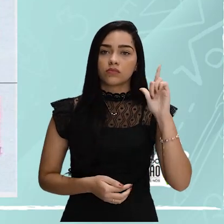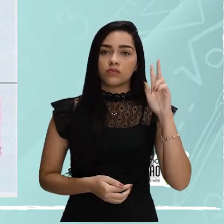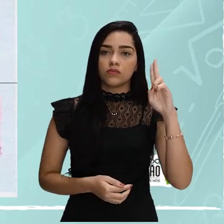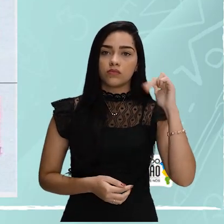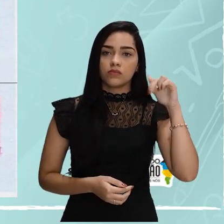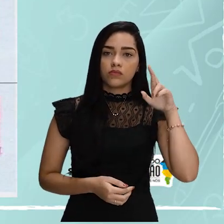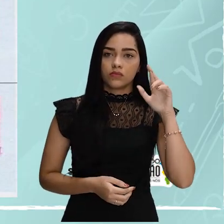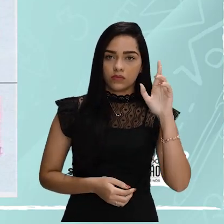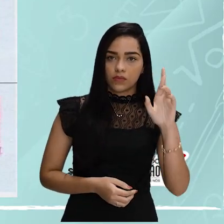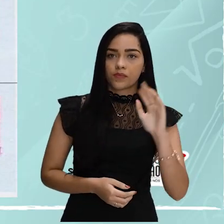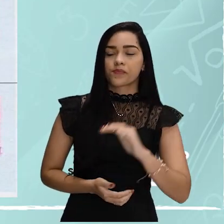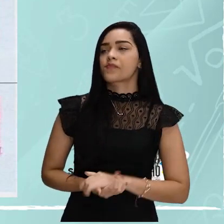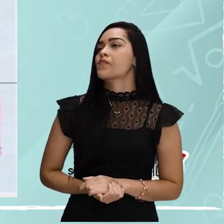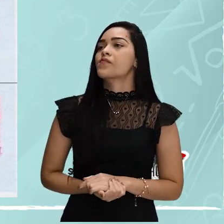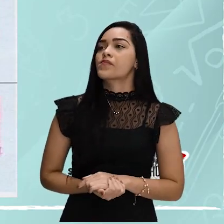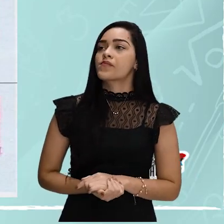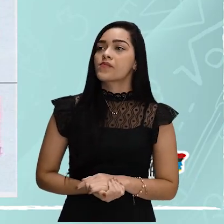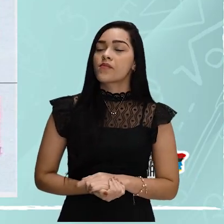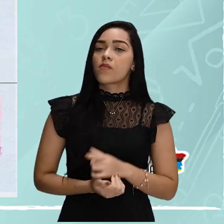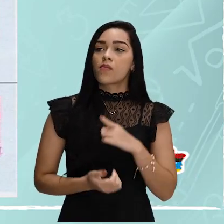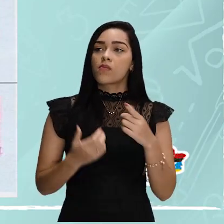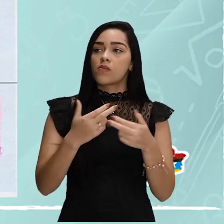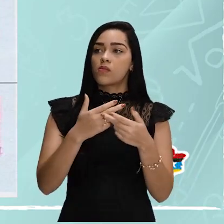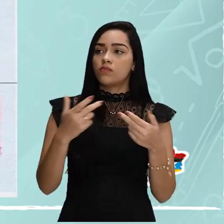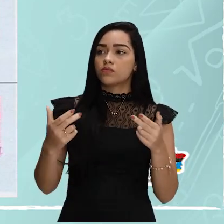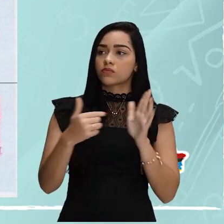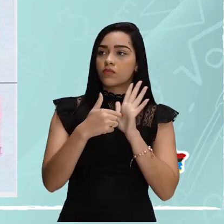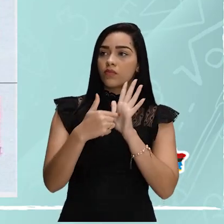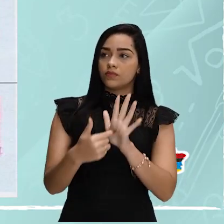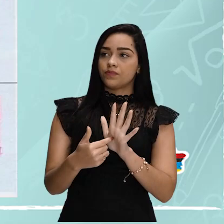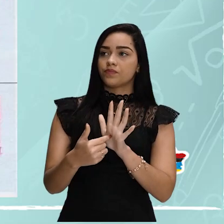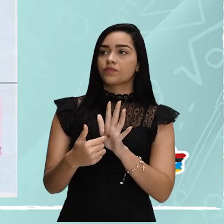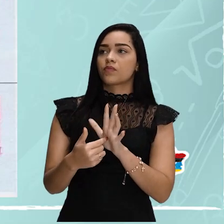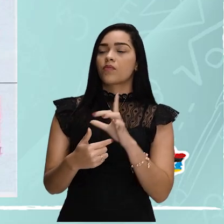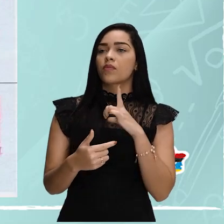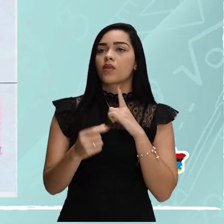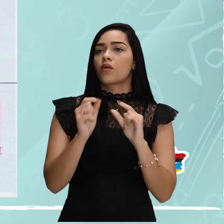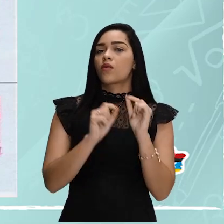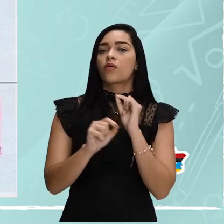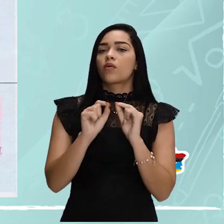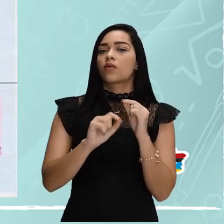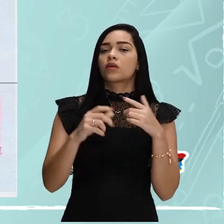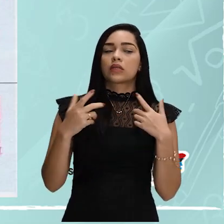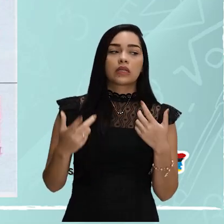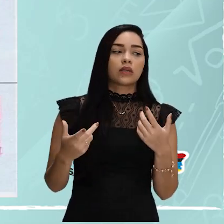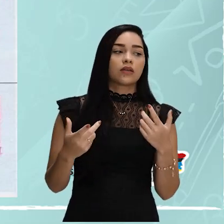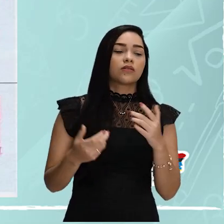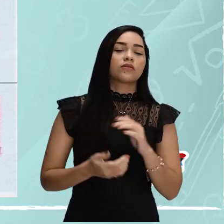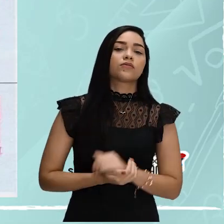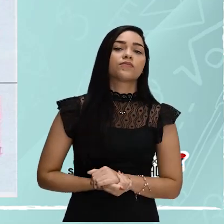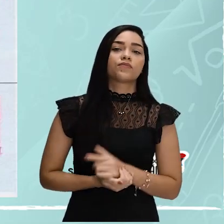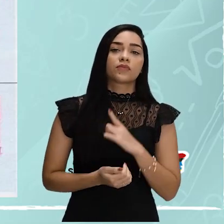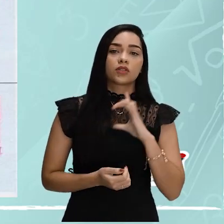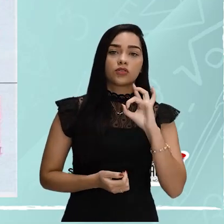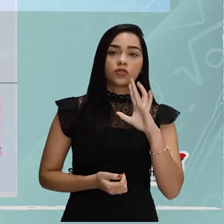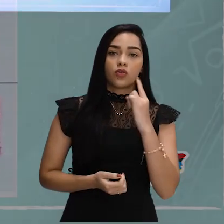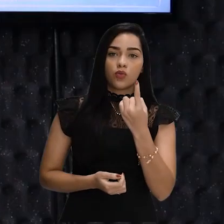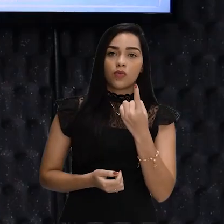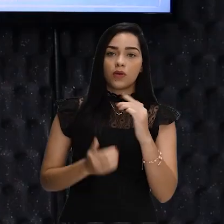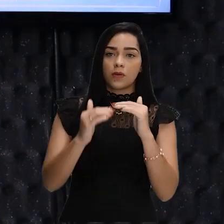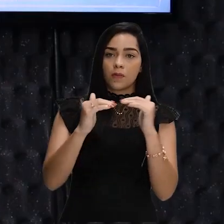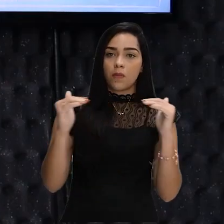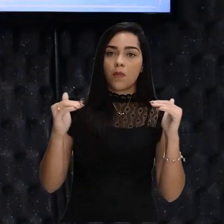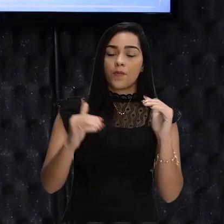tem um formato de coluna, tá? Então, esses epitélios aqui, eles são os epitélios que têm apenas uma única